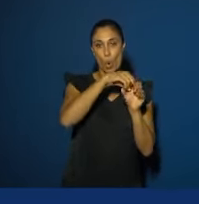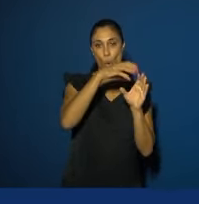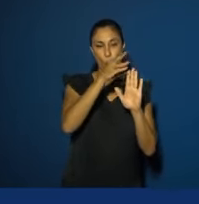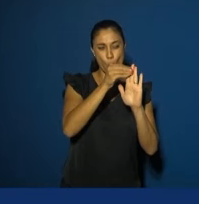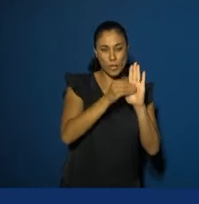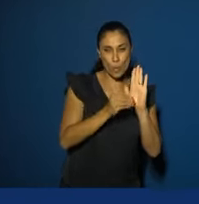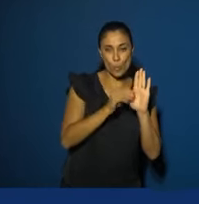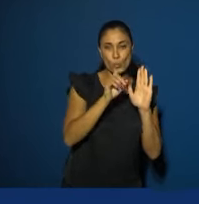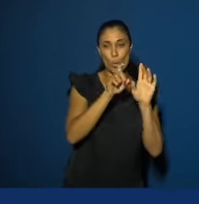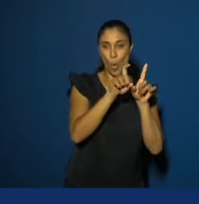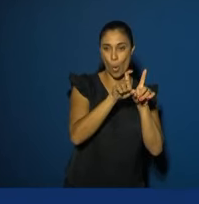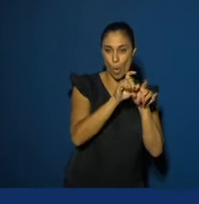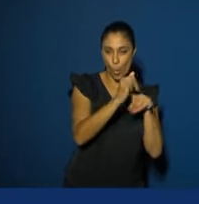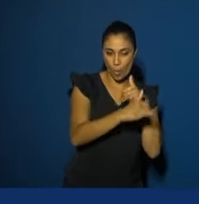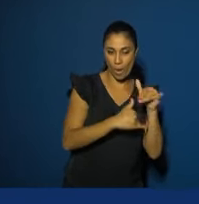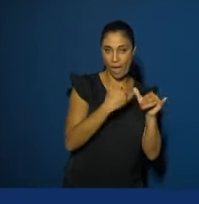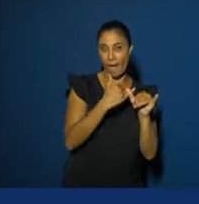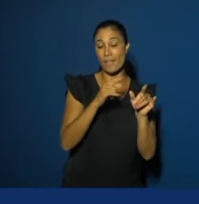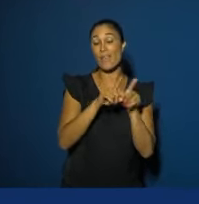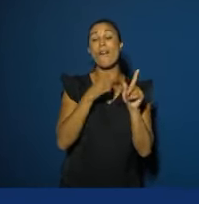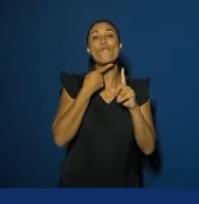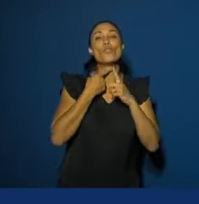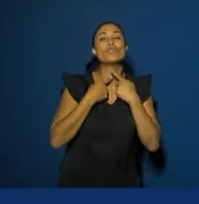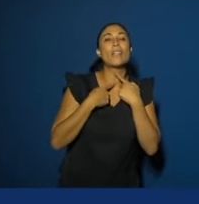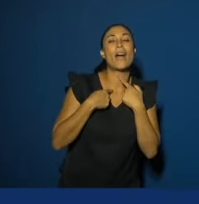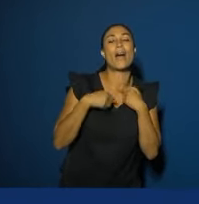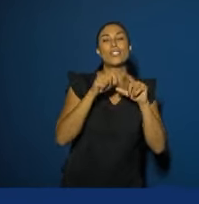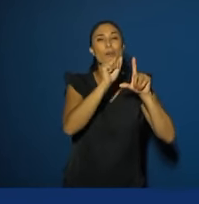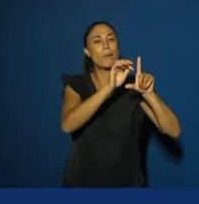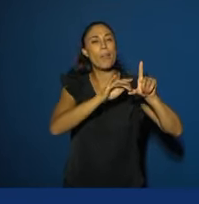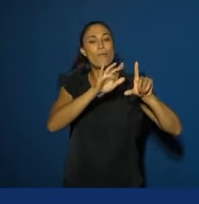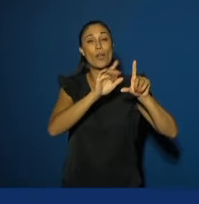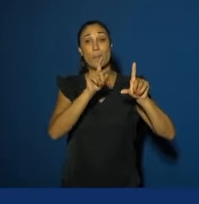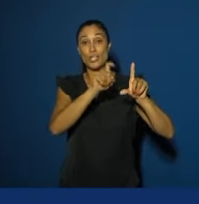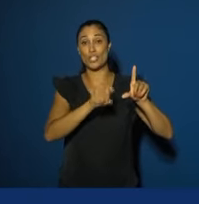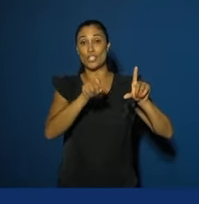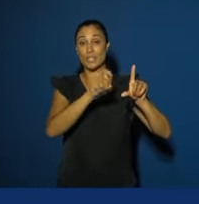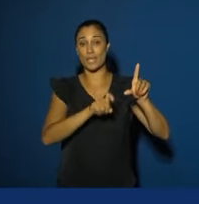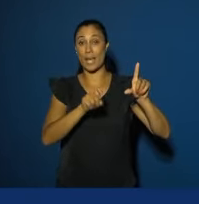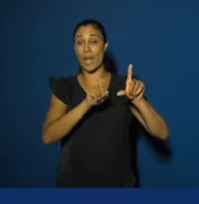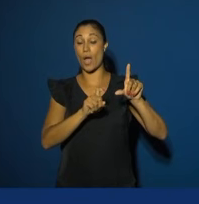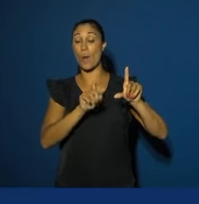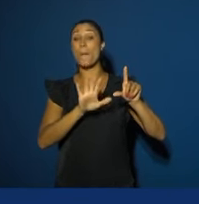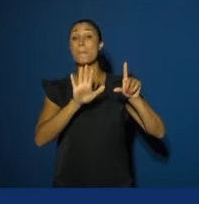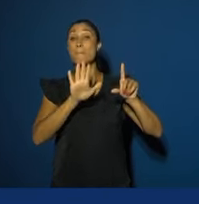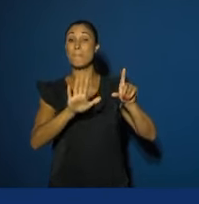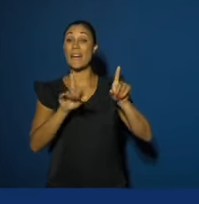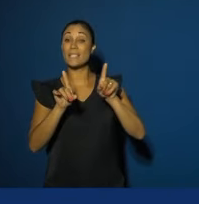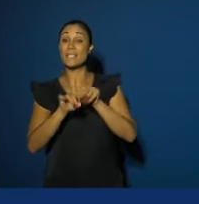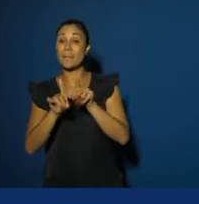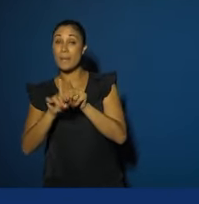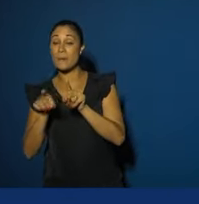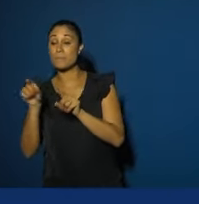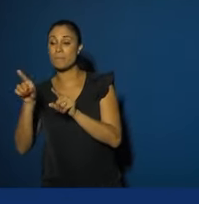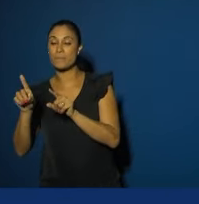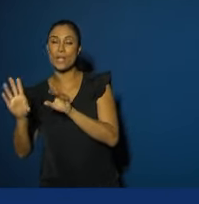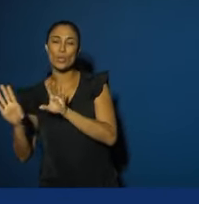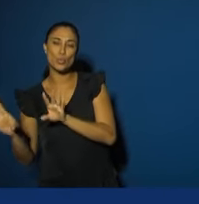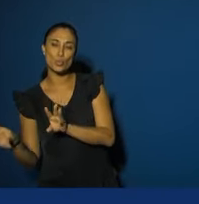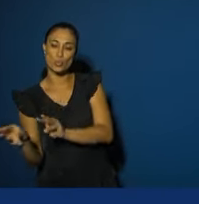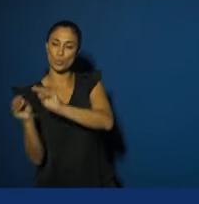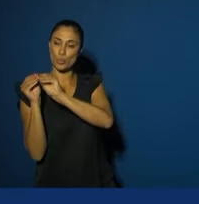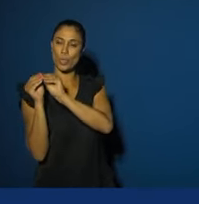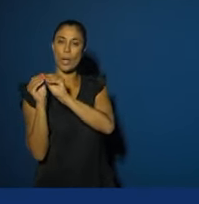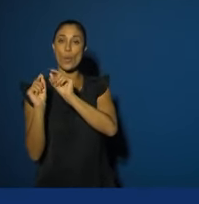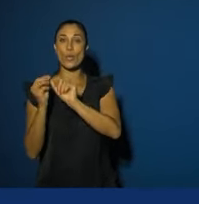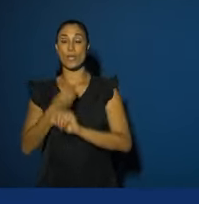desejo awareness fazer uma plataforma digital sem fricção paraa compra mas juntar tudo isso com o